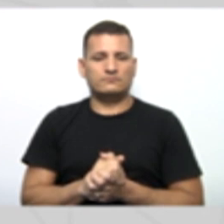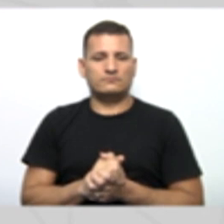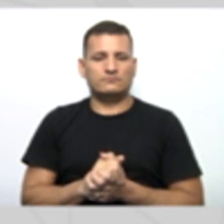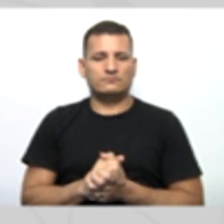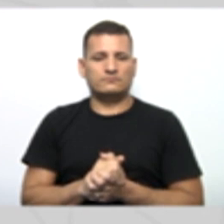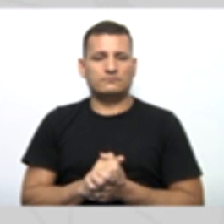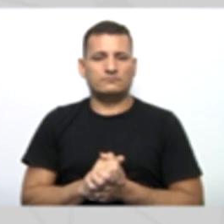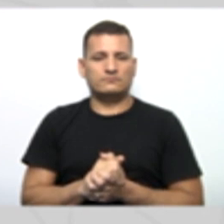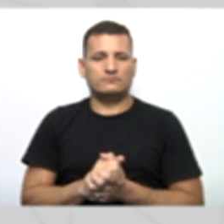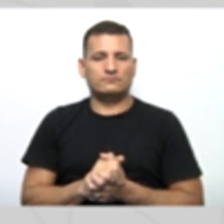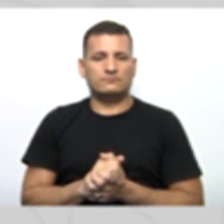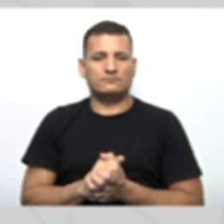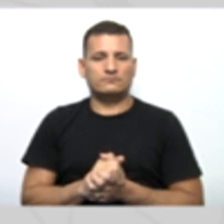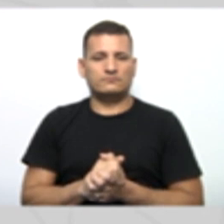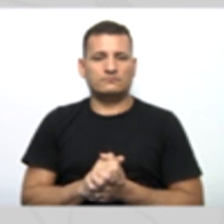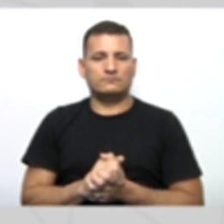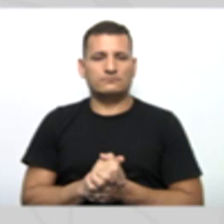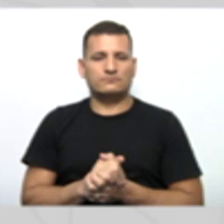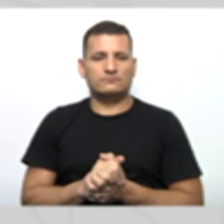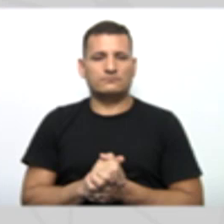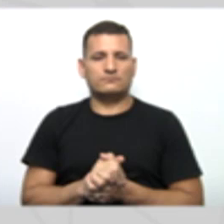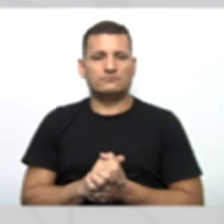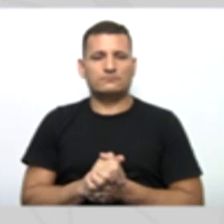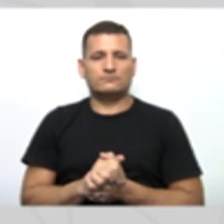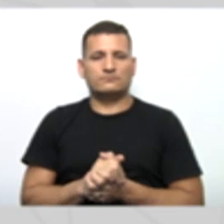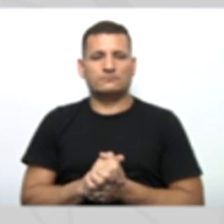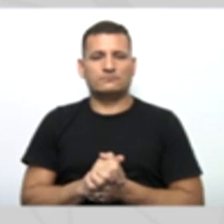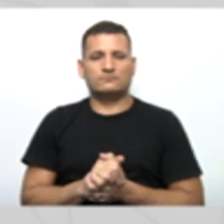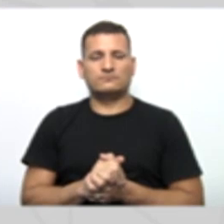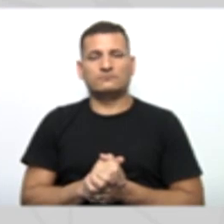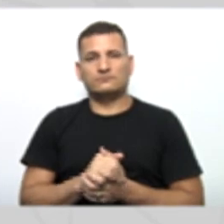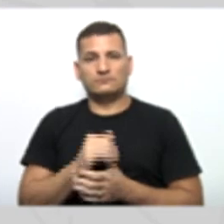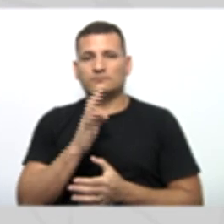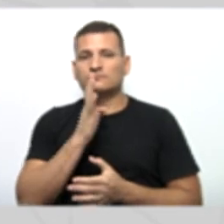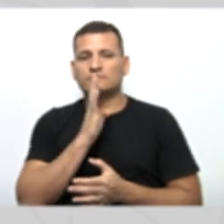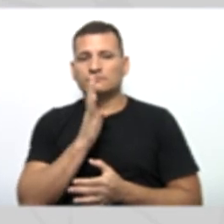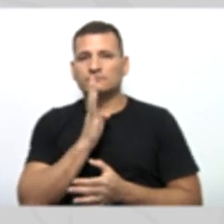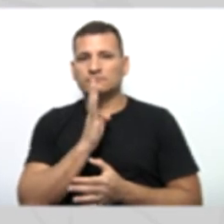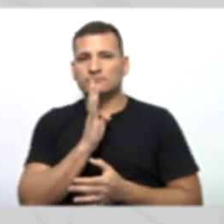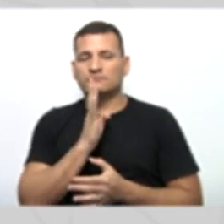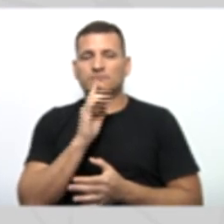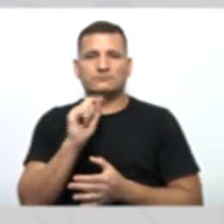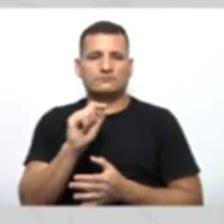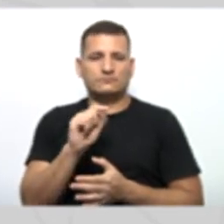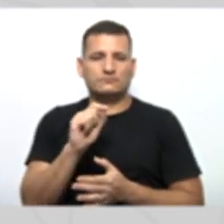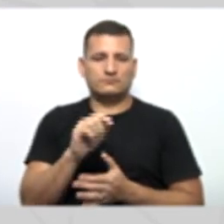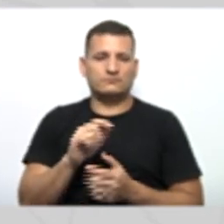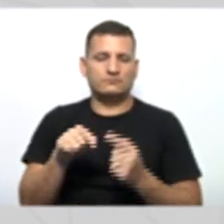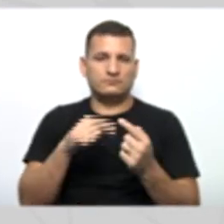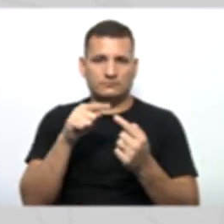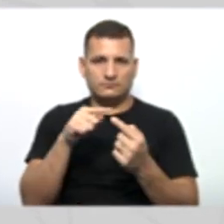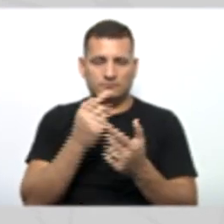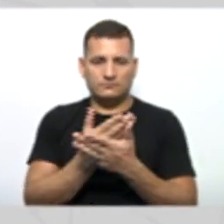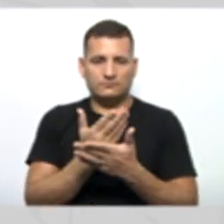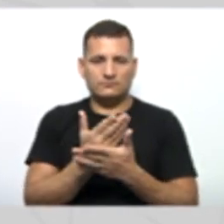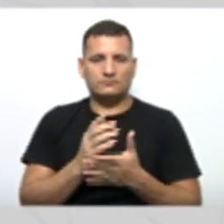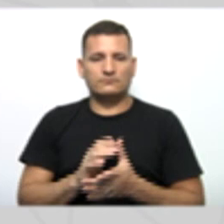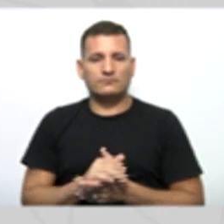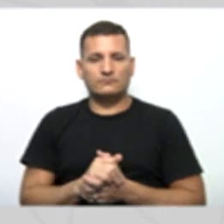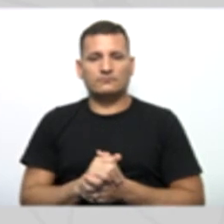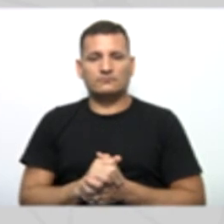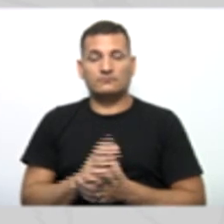colocar aqui uma caneta, ficar melhor para vocês, ó. Vocês vão conhecer o que, ó? O objetivo da aula de hoje vai ser esse,